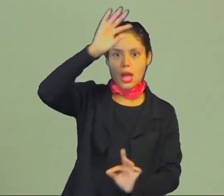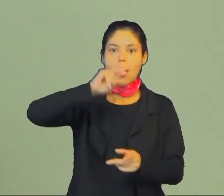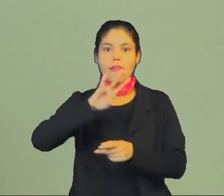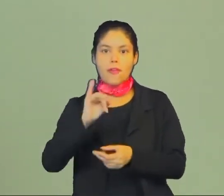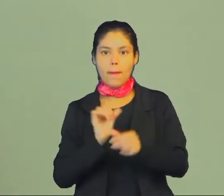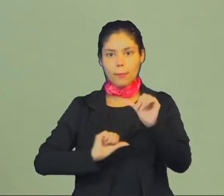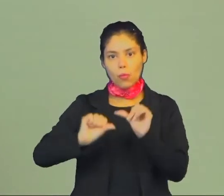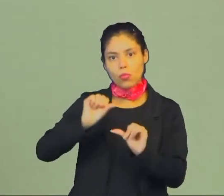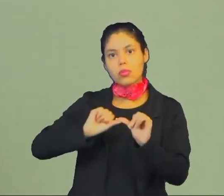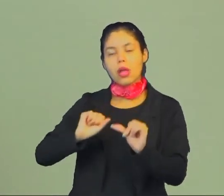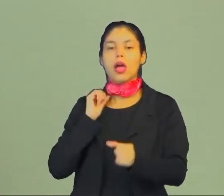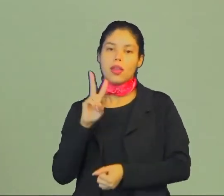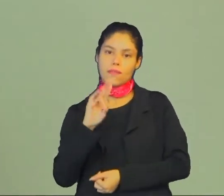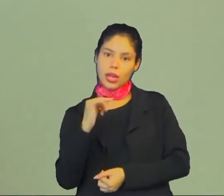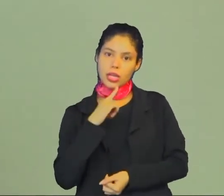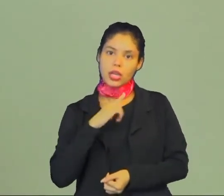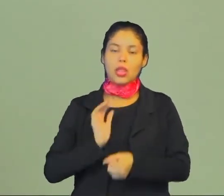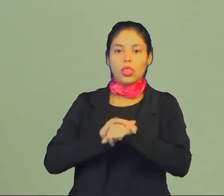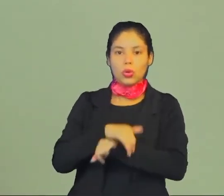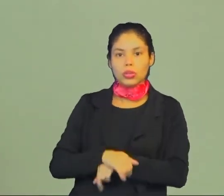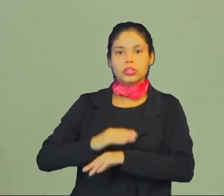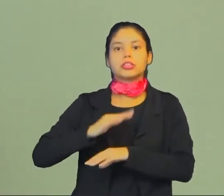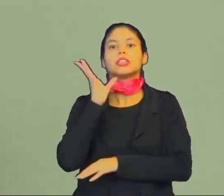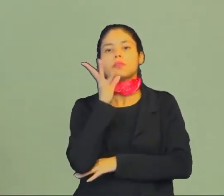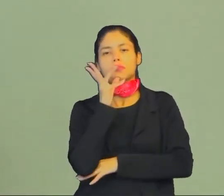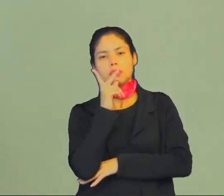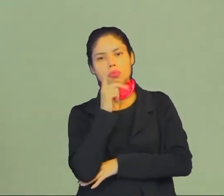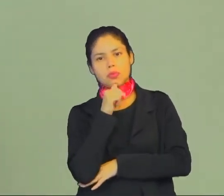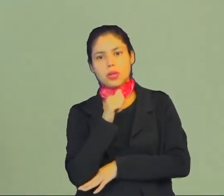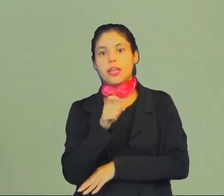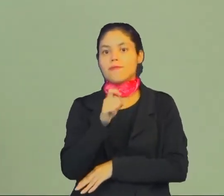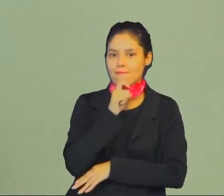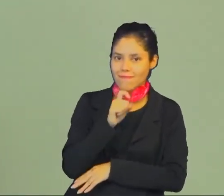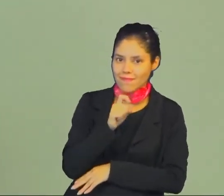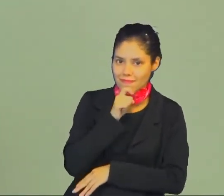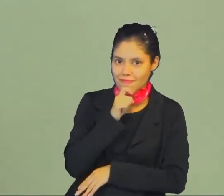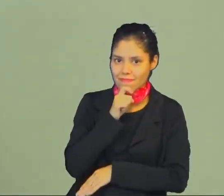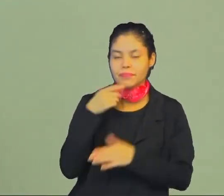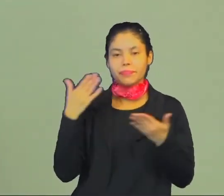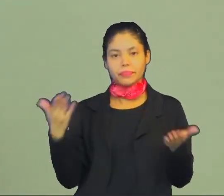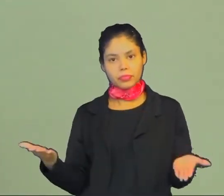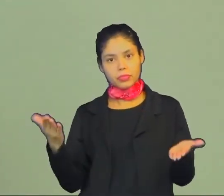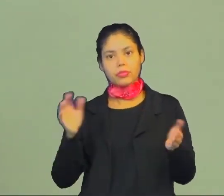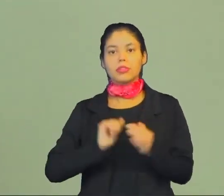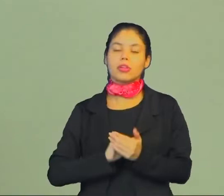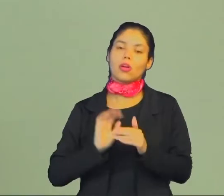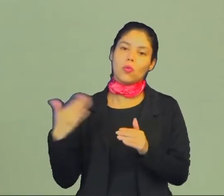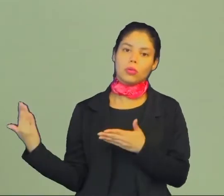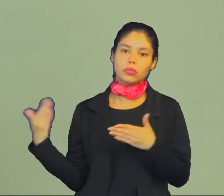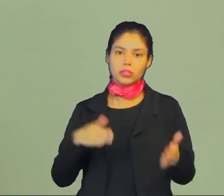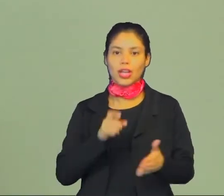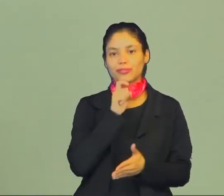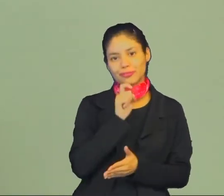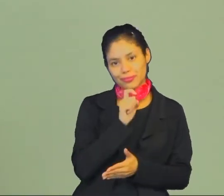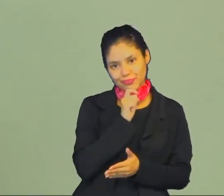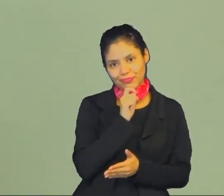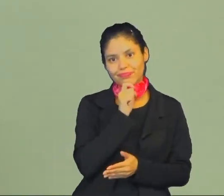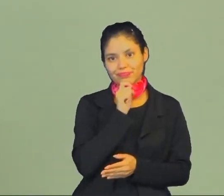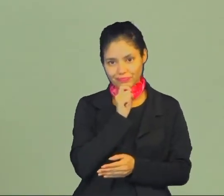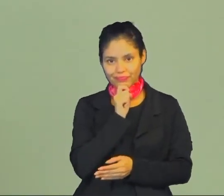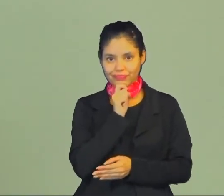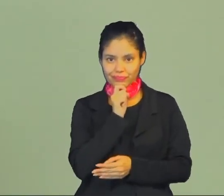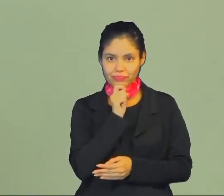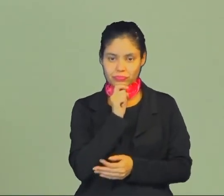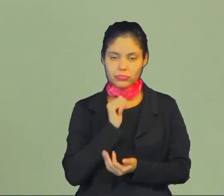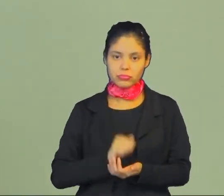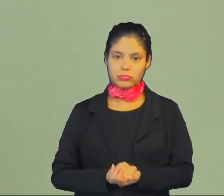polos Então nós vamos ser noites mais duradouras e noites mais frios Principalmente quando chega à região do inverno né